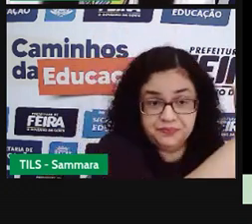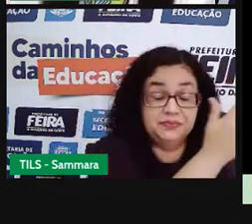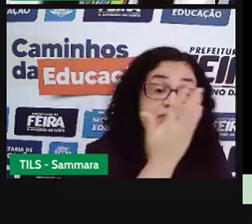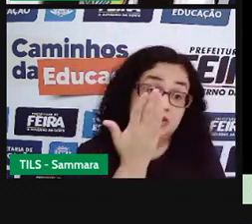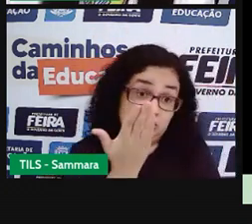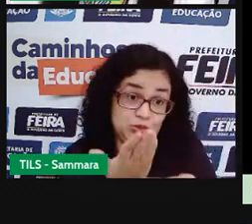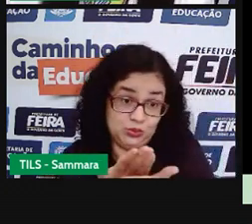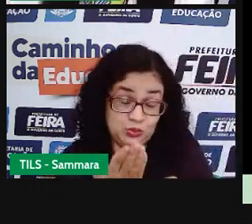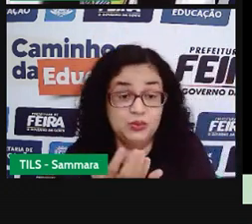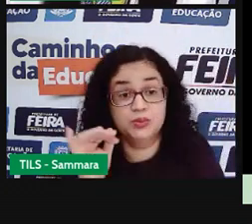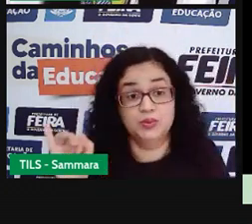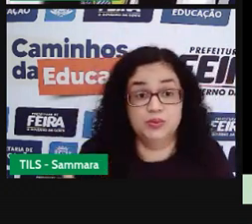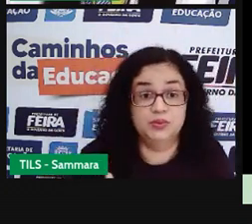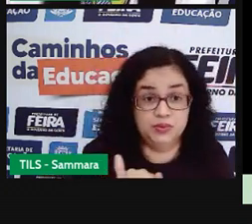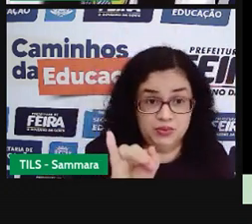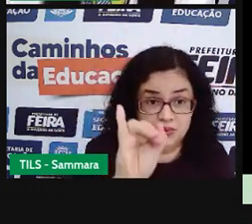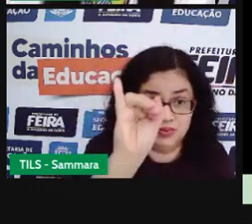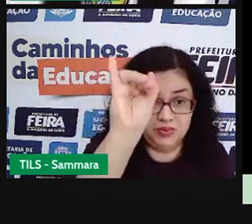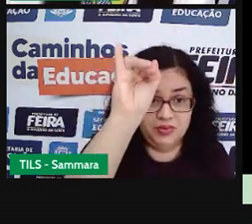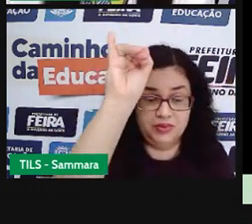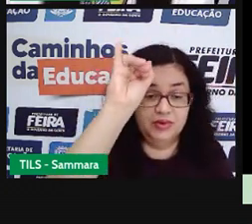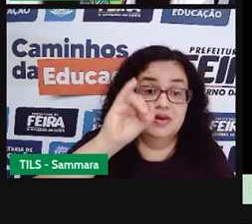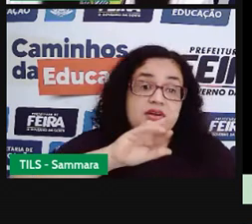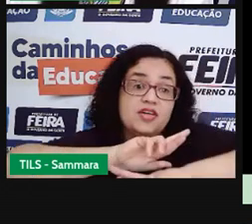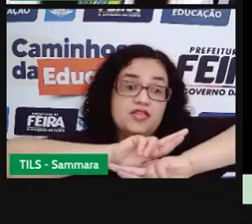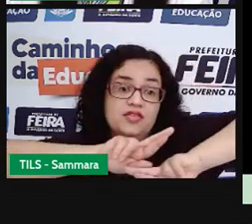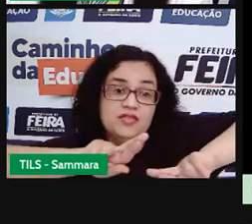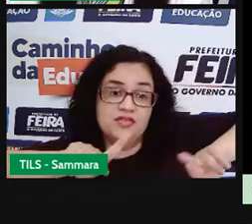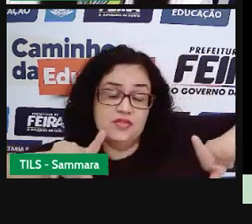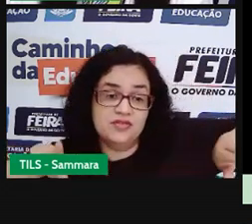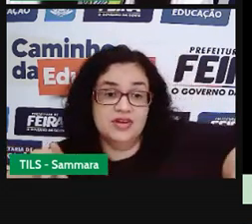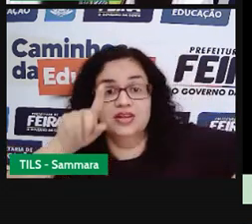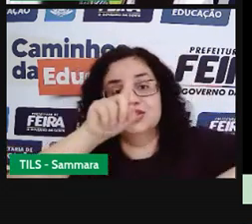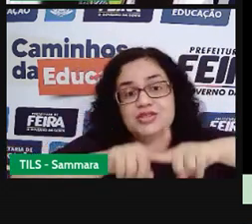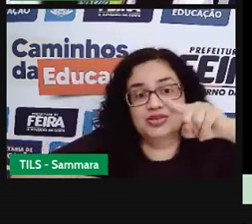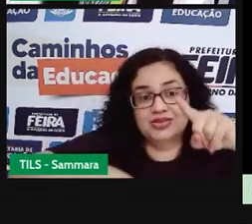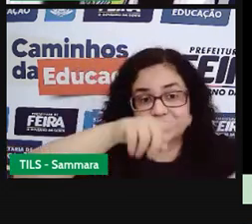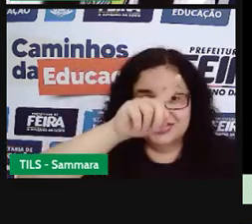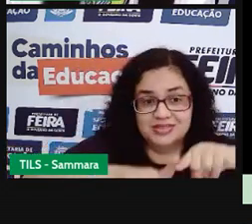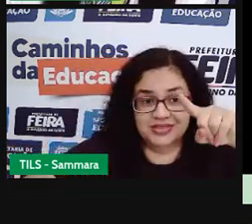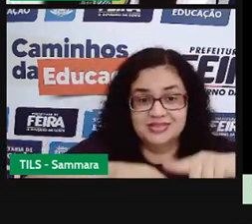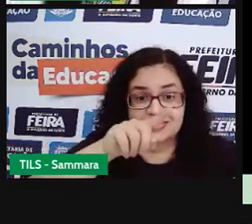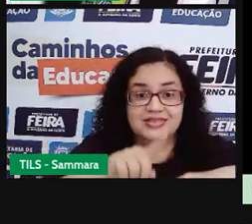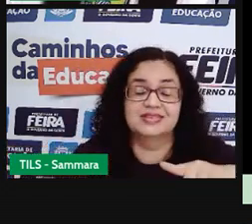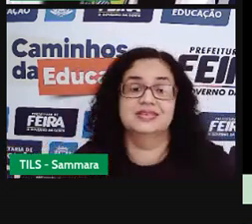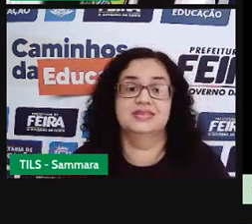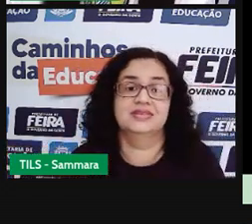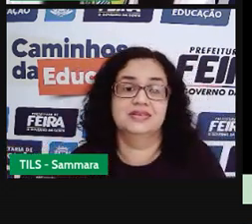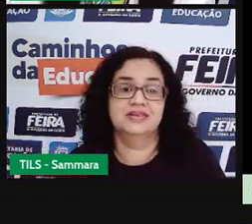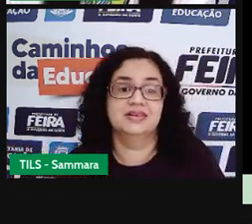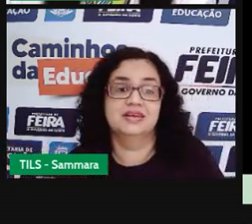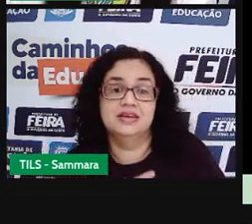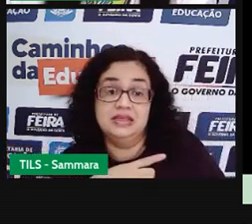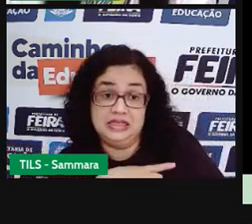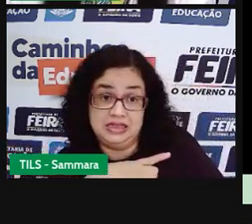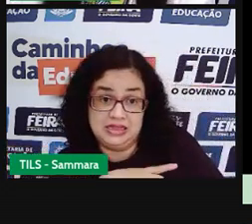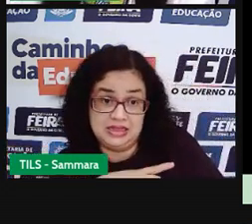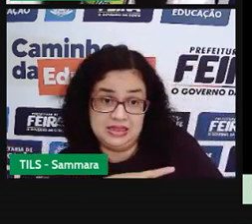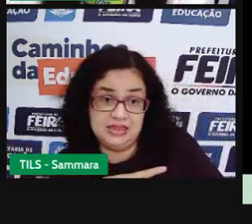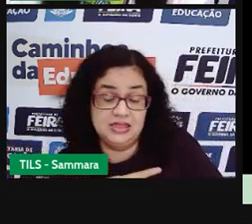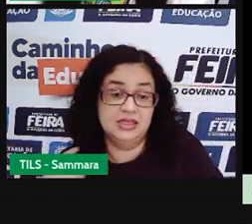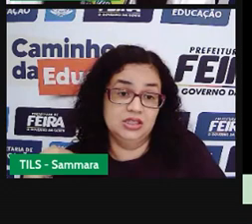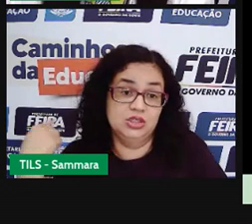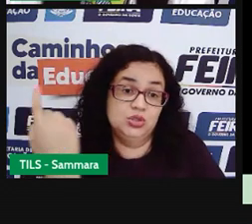estudamos aí as importância né Na composição dos vários objetos e nos rodeiam e fazem